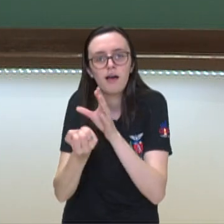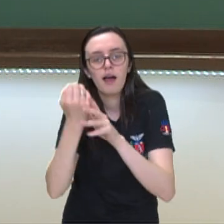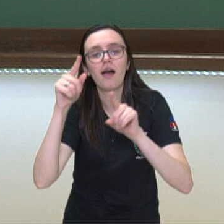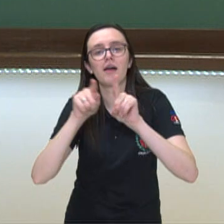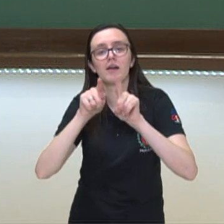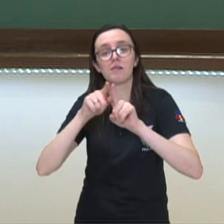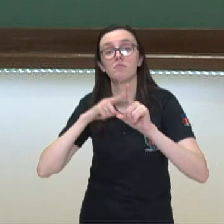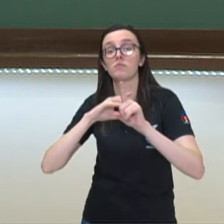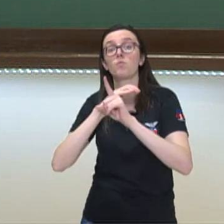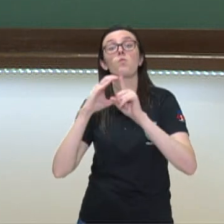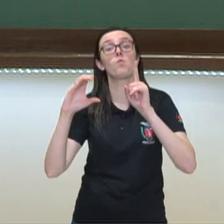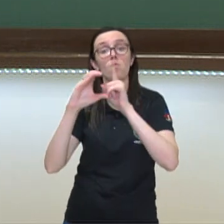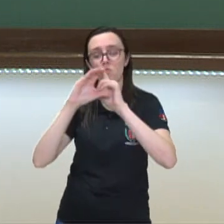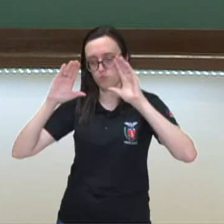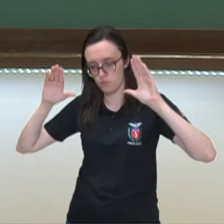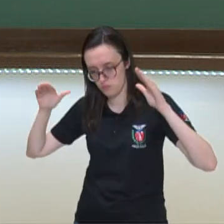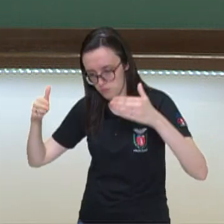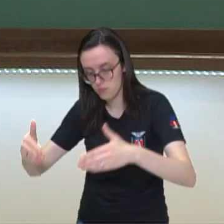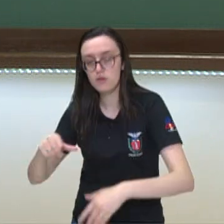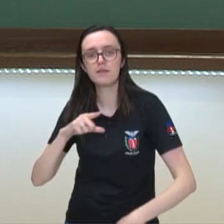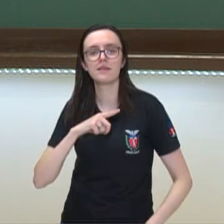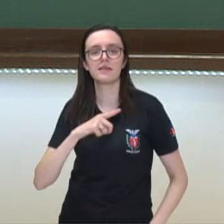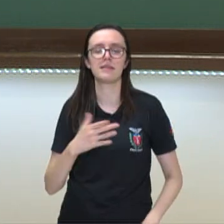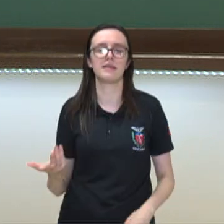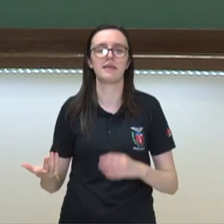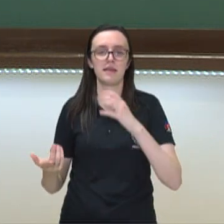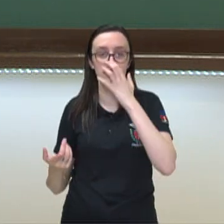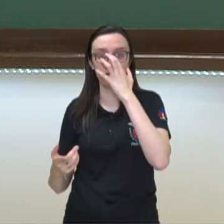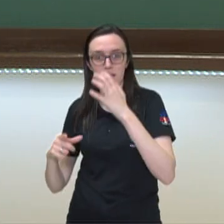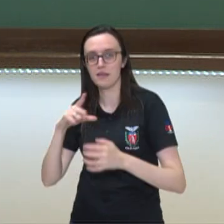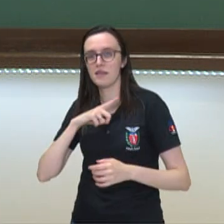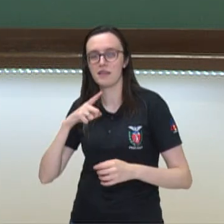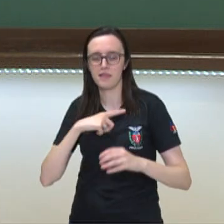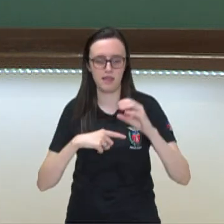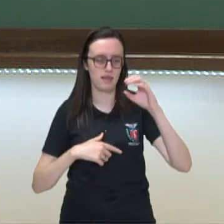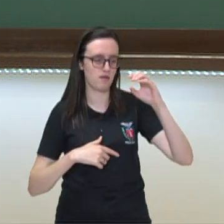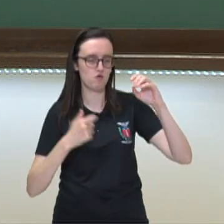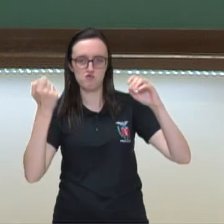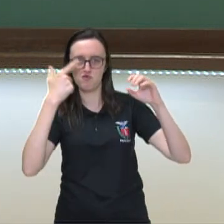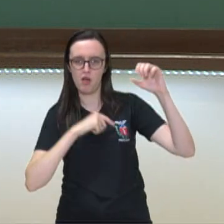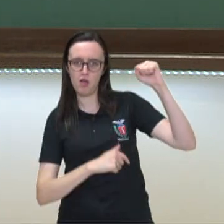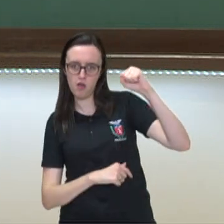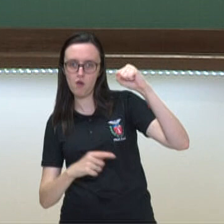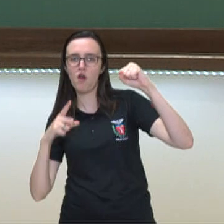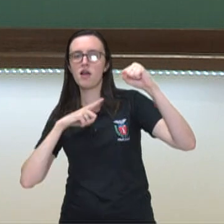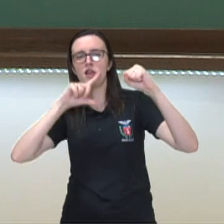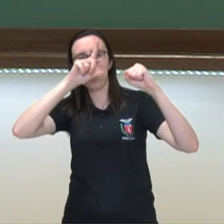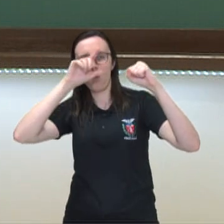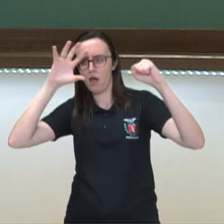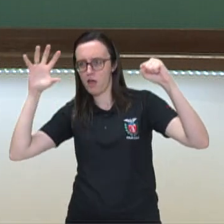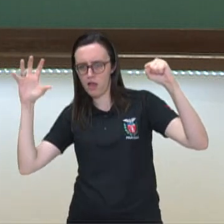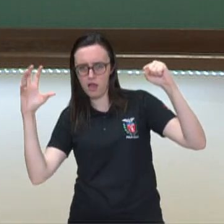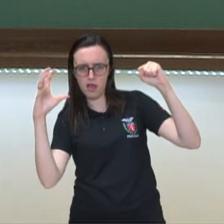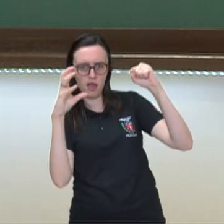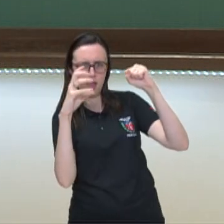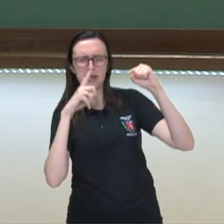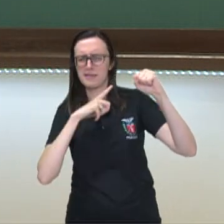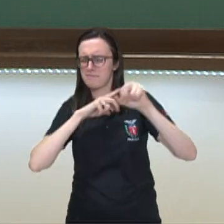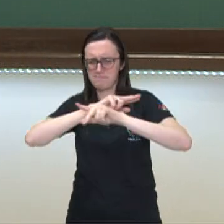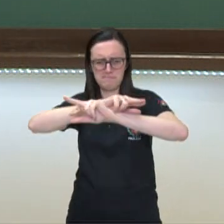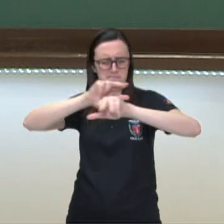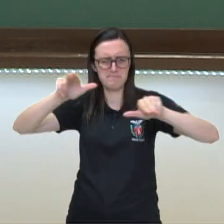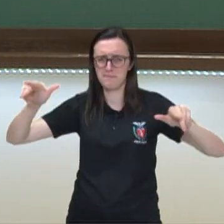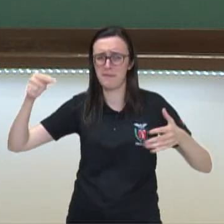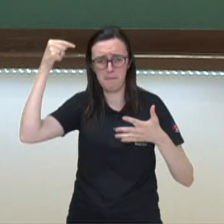cultos religiosos, os eclipses, os movimentos do Sol, o solstício de verão, tudo